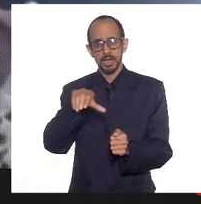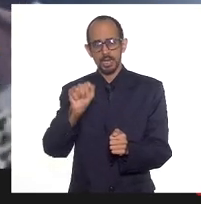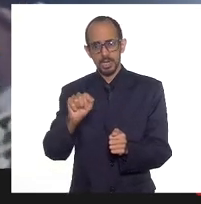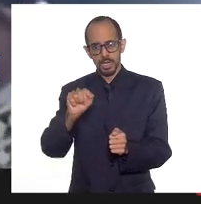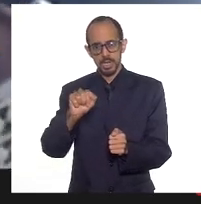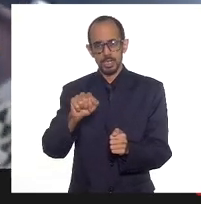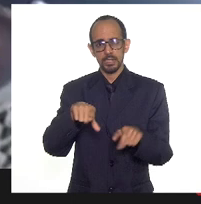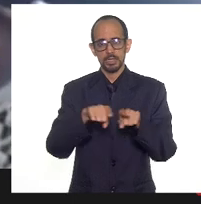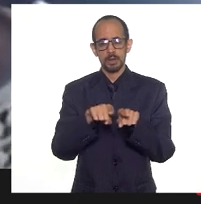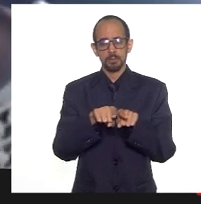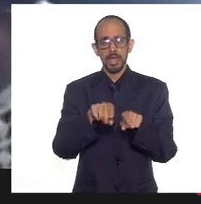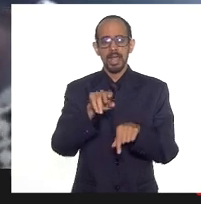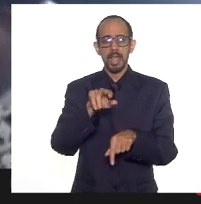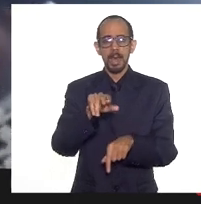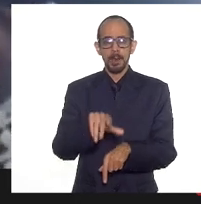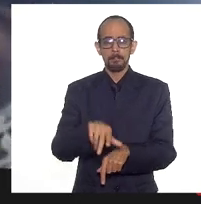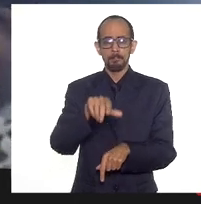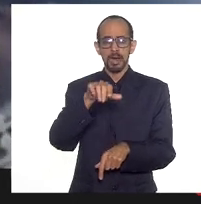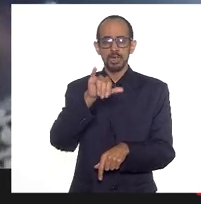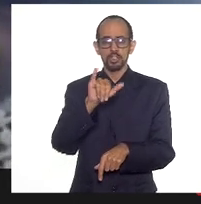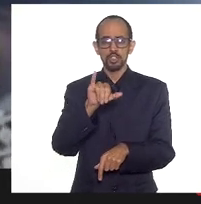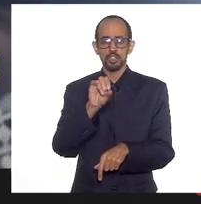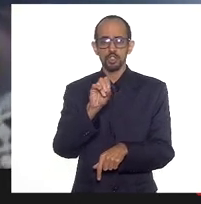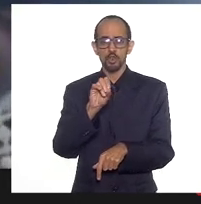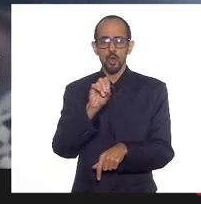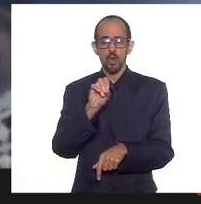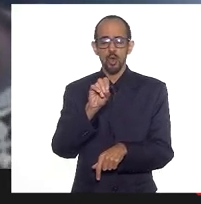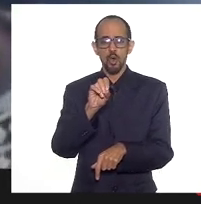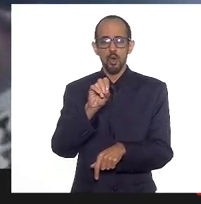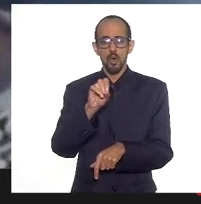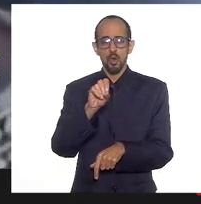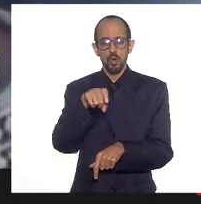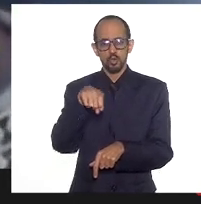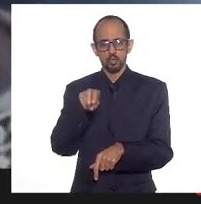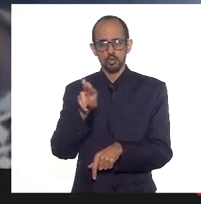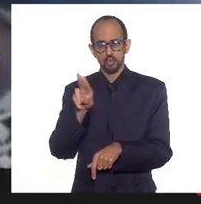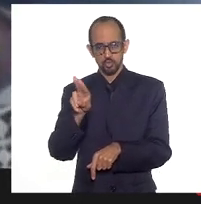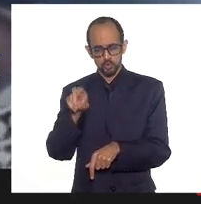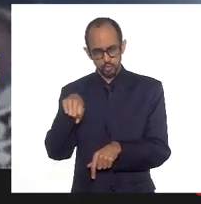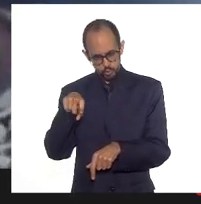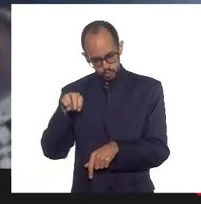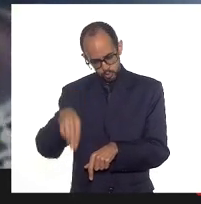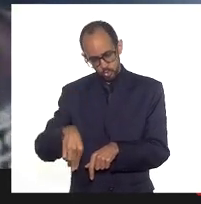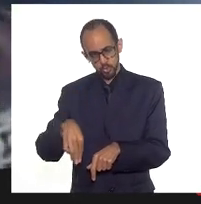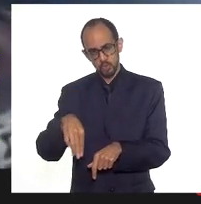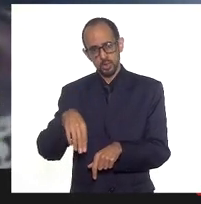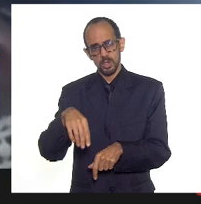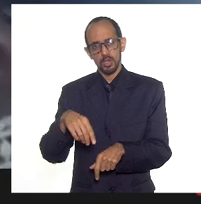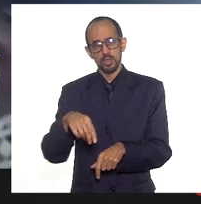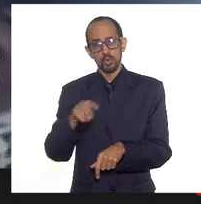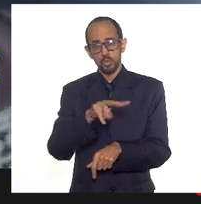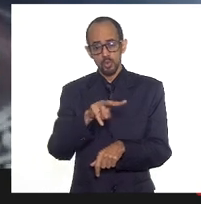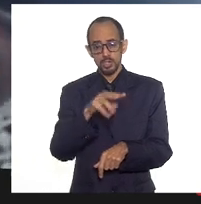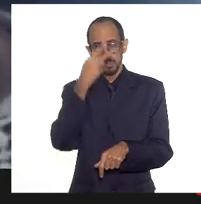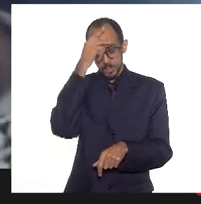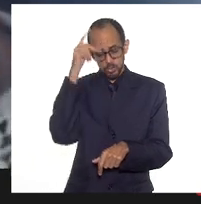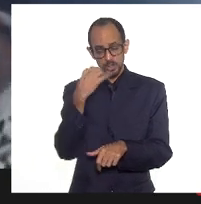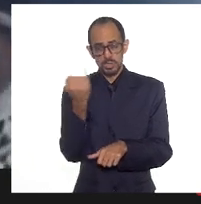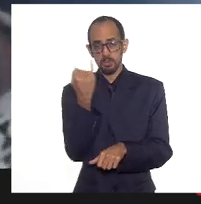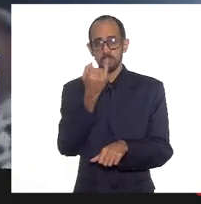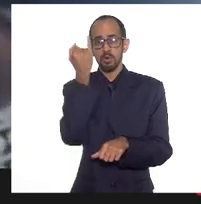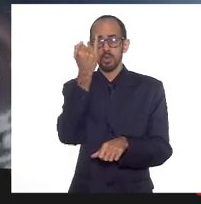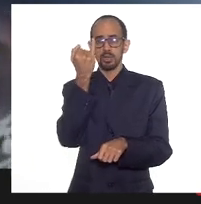Meninazinha de Oxum, lideranças importantíssimas na construção da luta de defesa dos direitos dos religiosos de